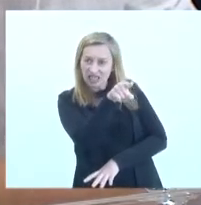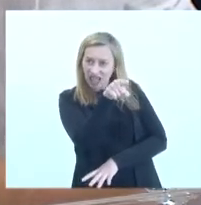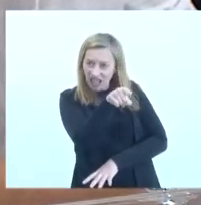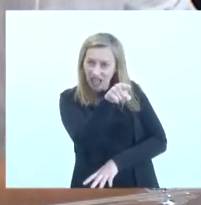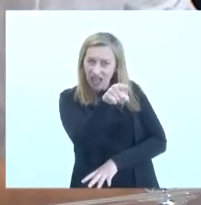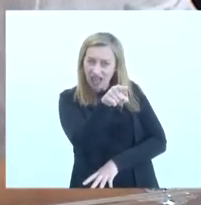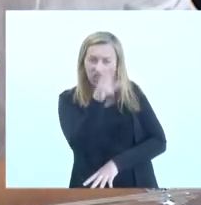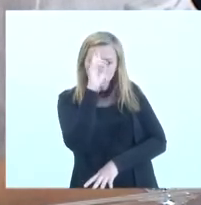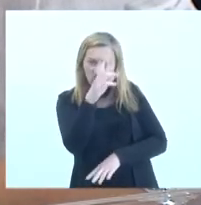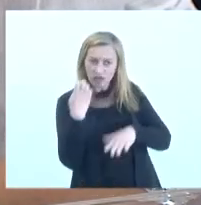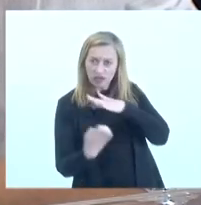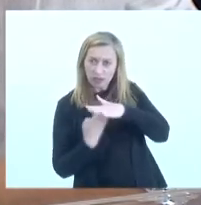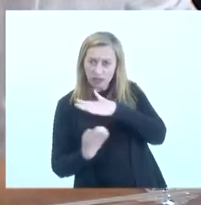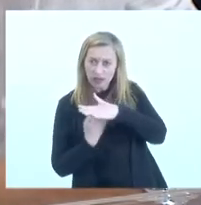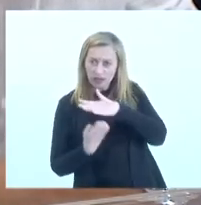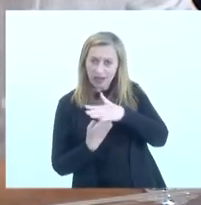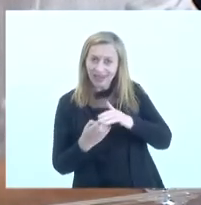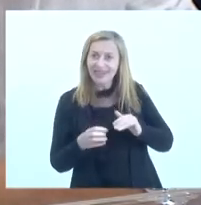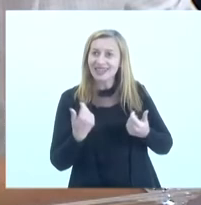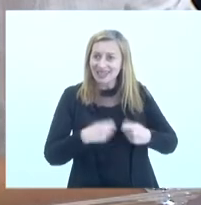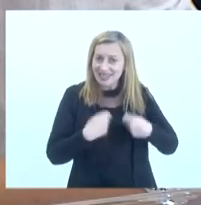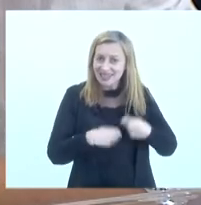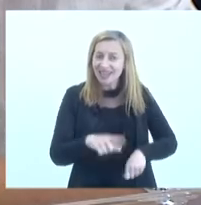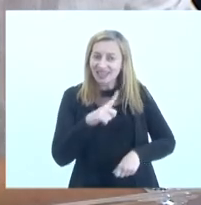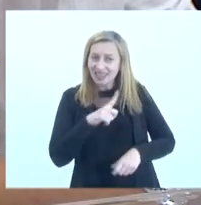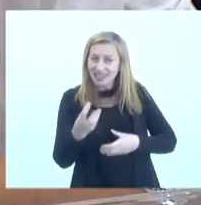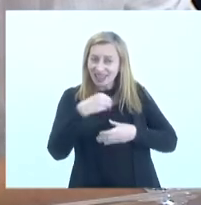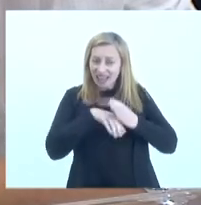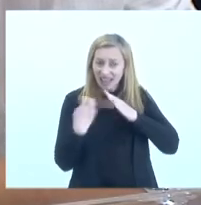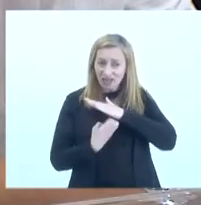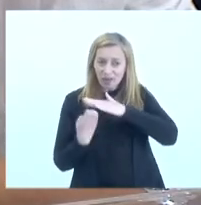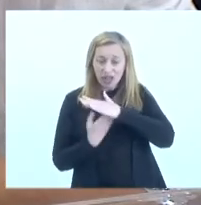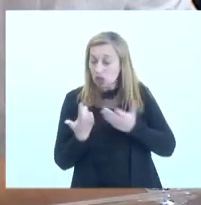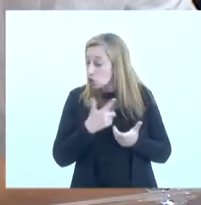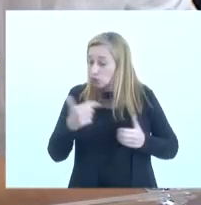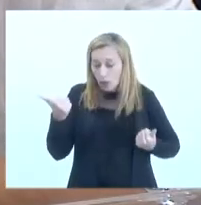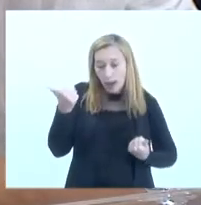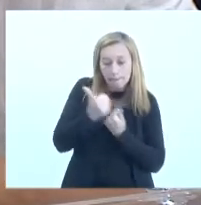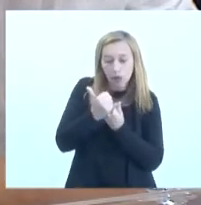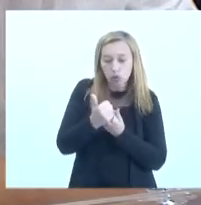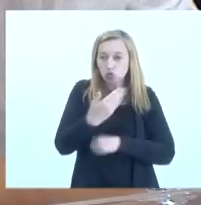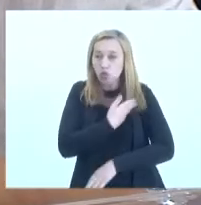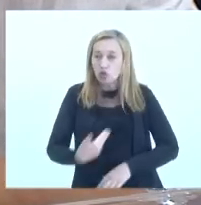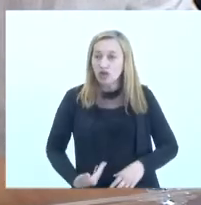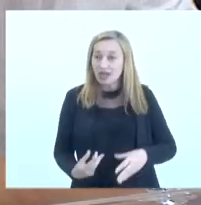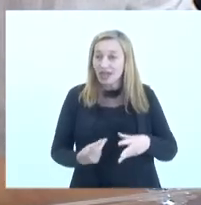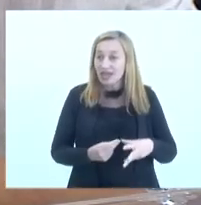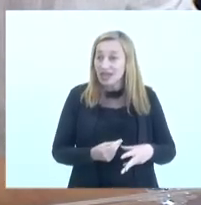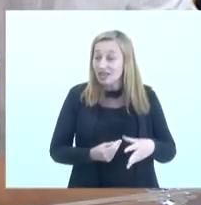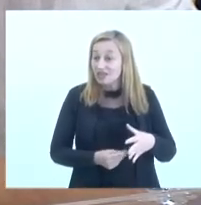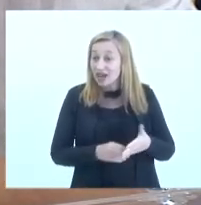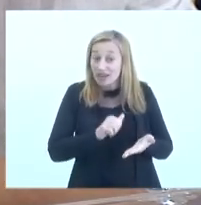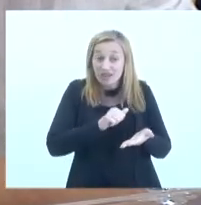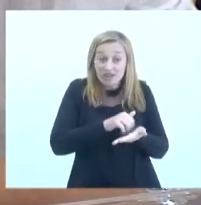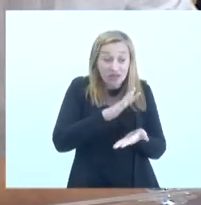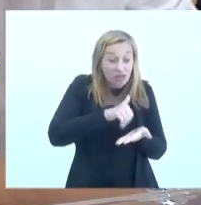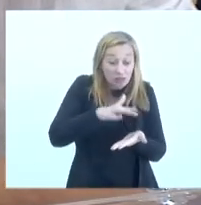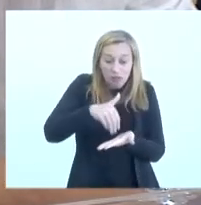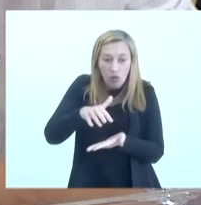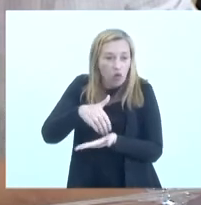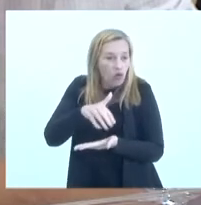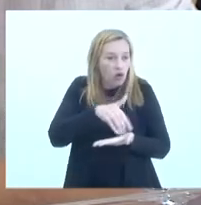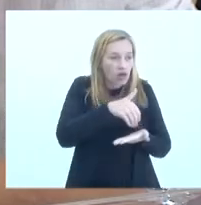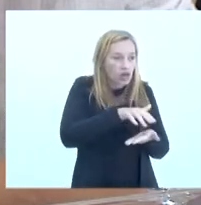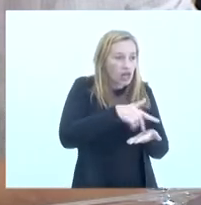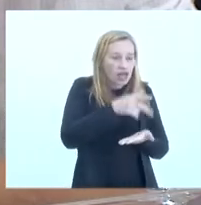aquele empresário que está passando dificuldade na sua empresa, que não tem apoio do governo, ele vai desempregar, ele vai fechar a sua